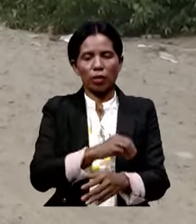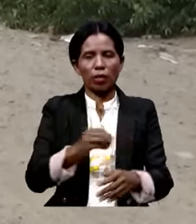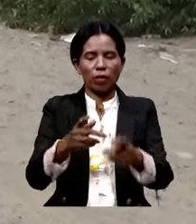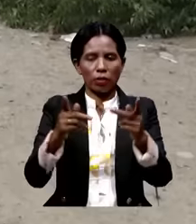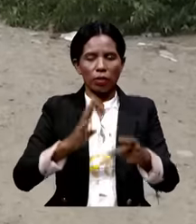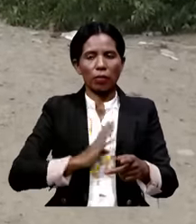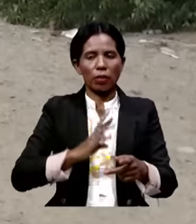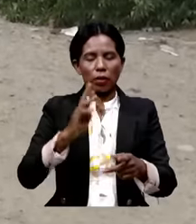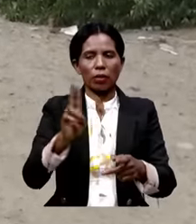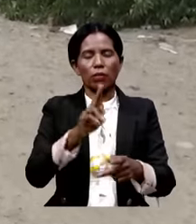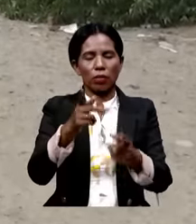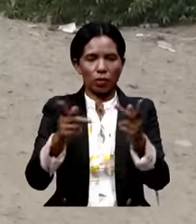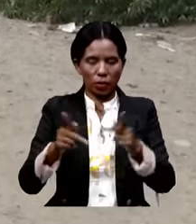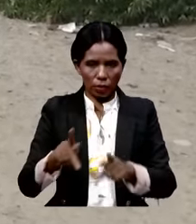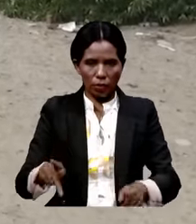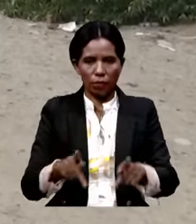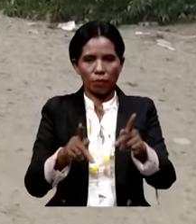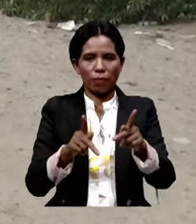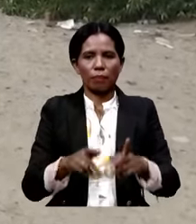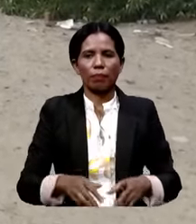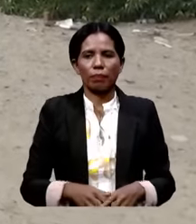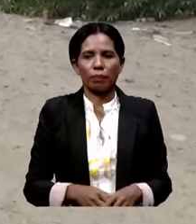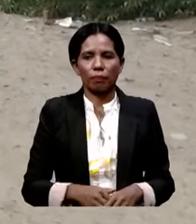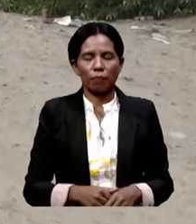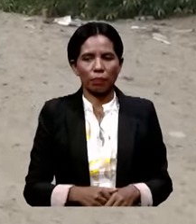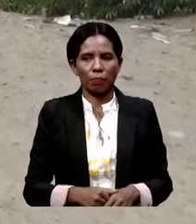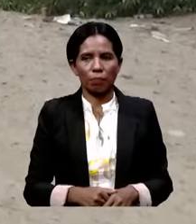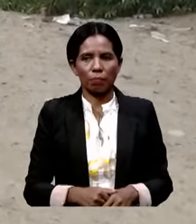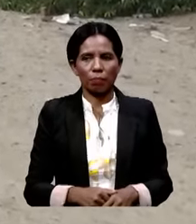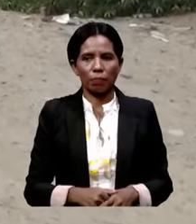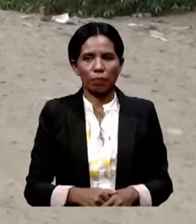Becora, nebe ocupa espaço público. Santina de Jesus, Marito da Costa, GMN.